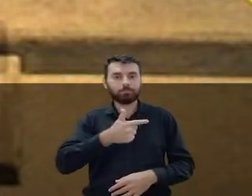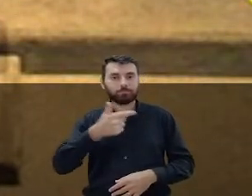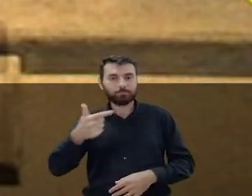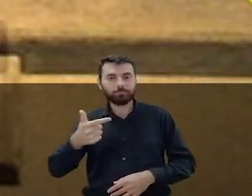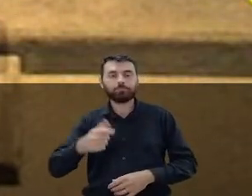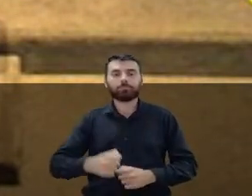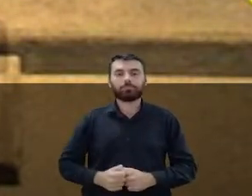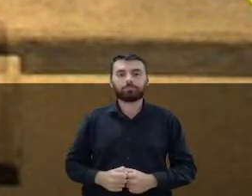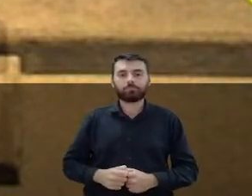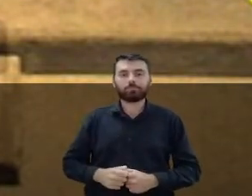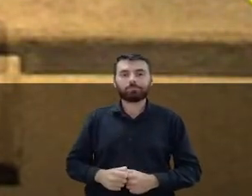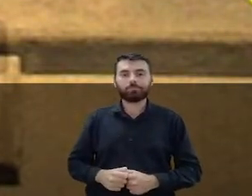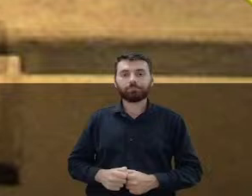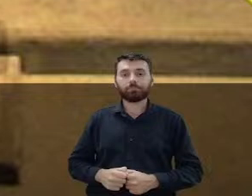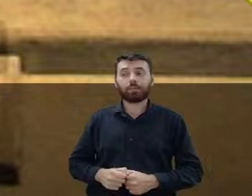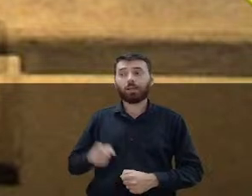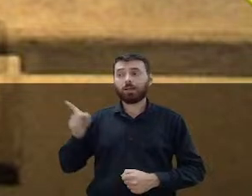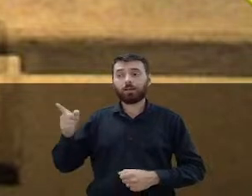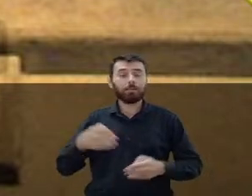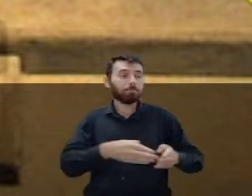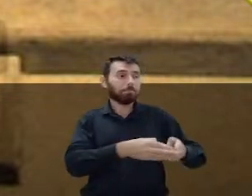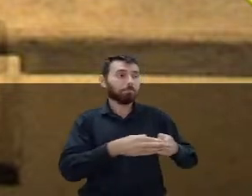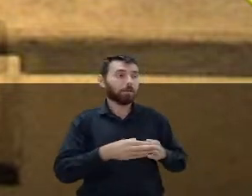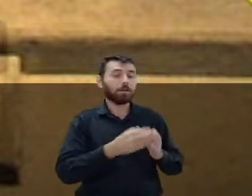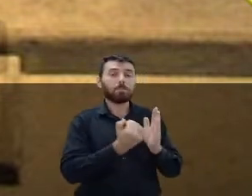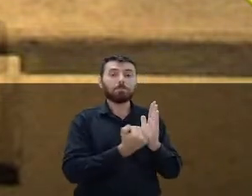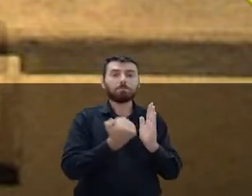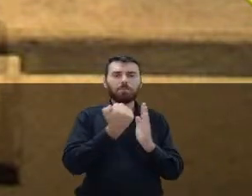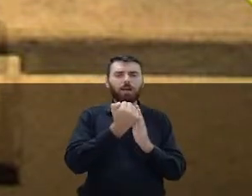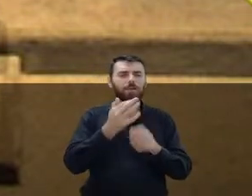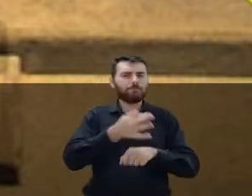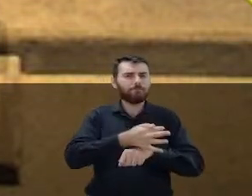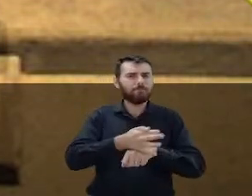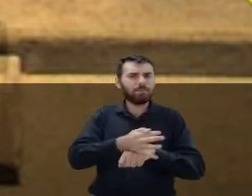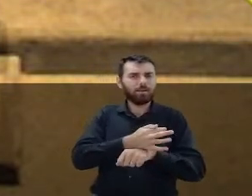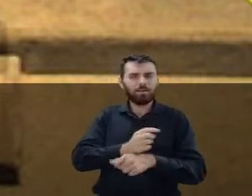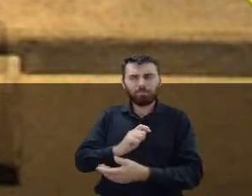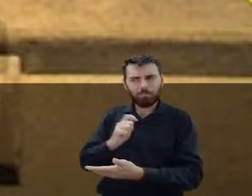férias, de período aquisitivo anterior, de